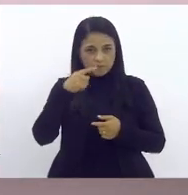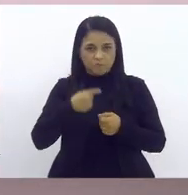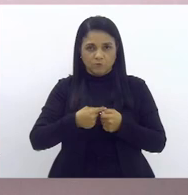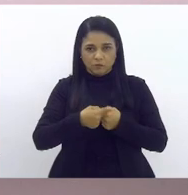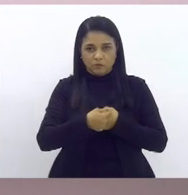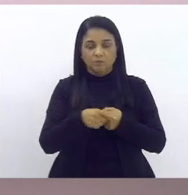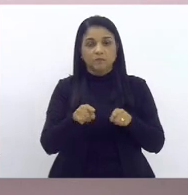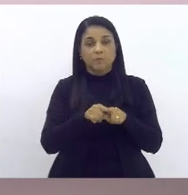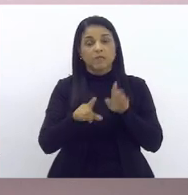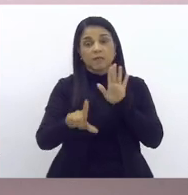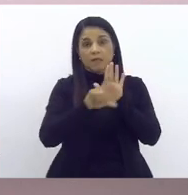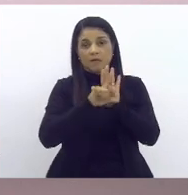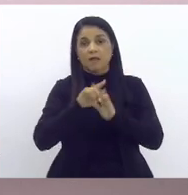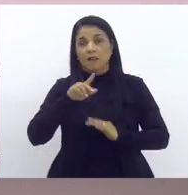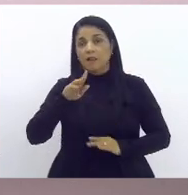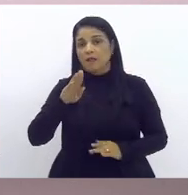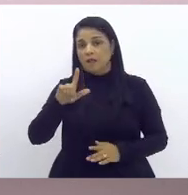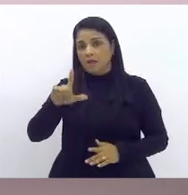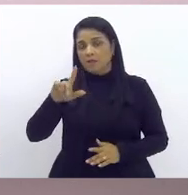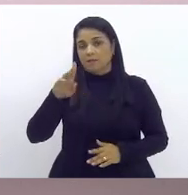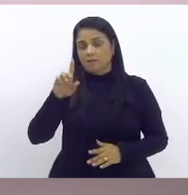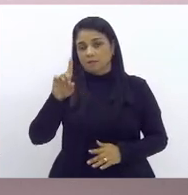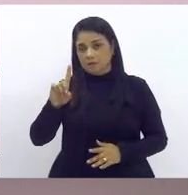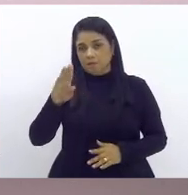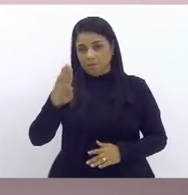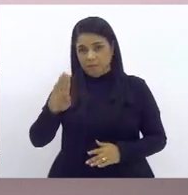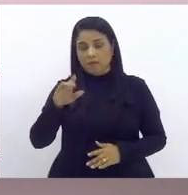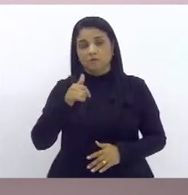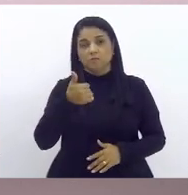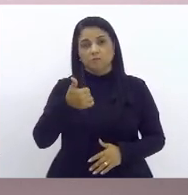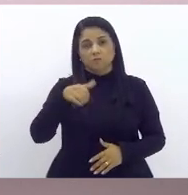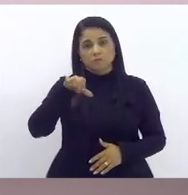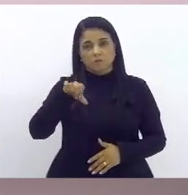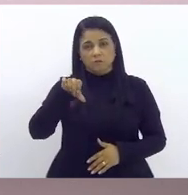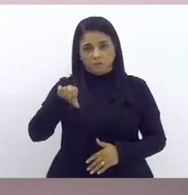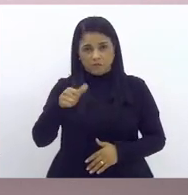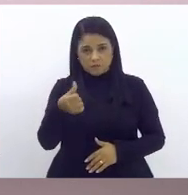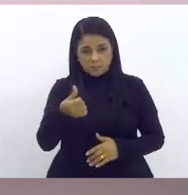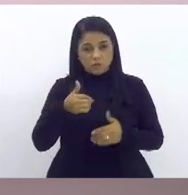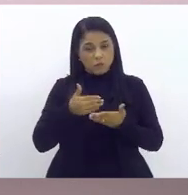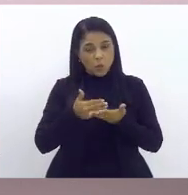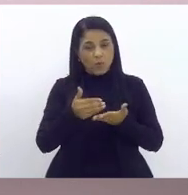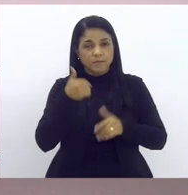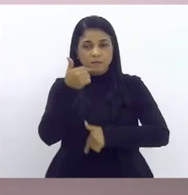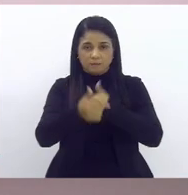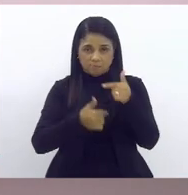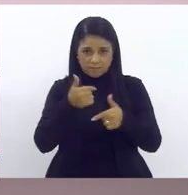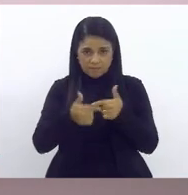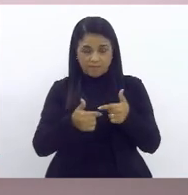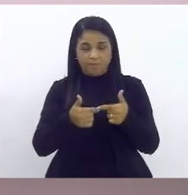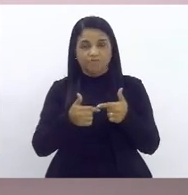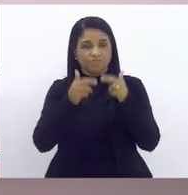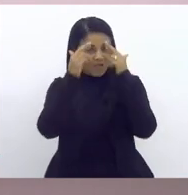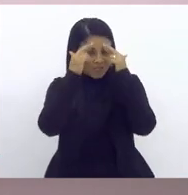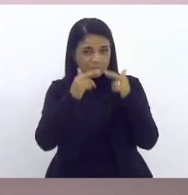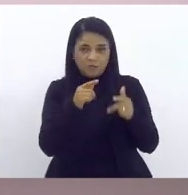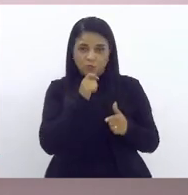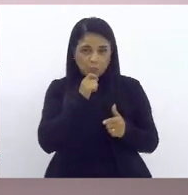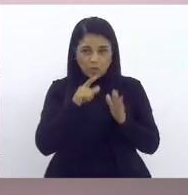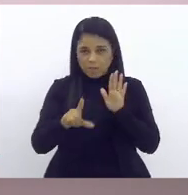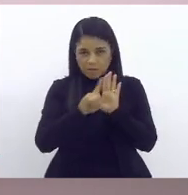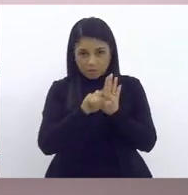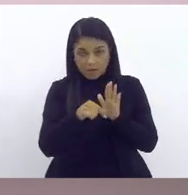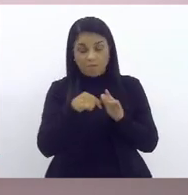consta também na LDB de 1996, quando eu comecei a trabalhar. Então, aqui eu quero dizer que a luta é muito